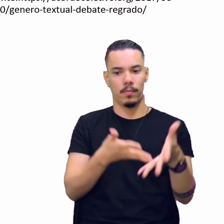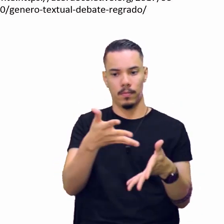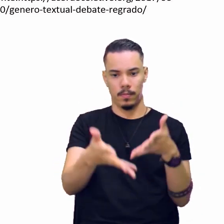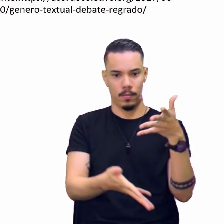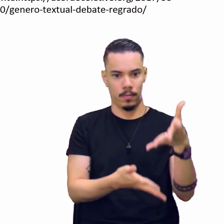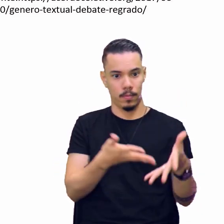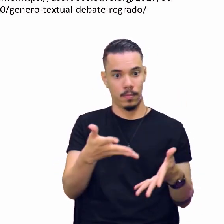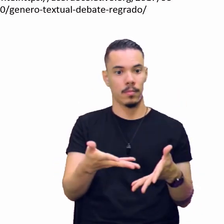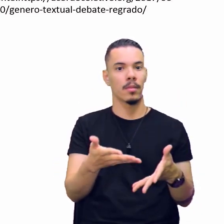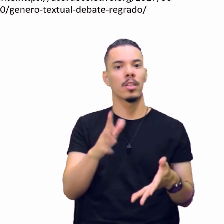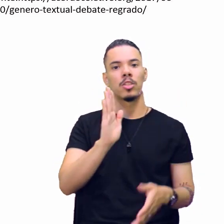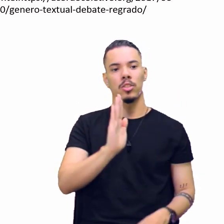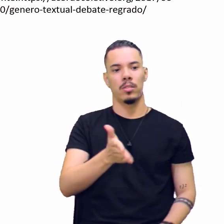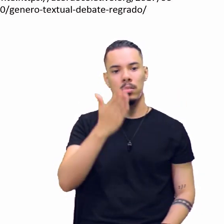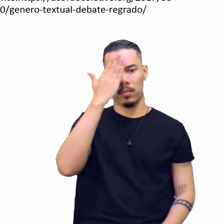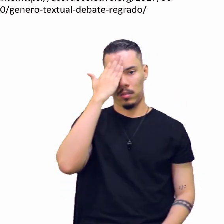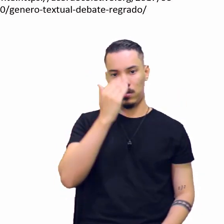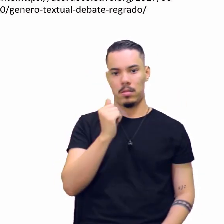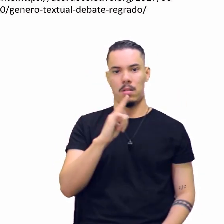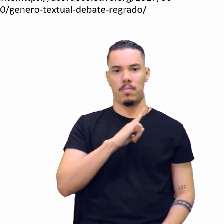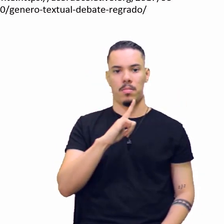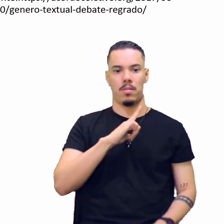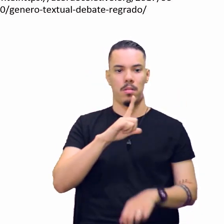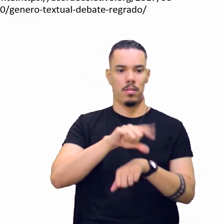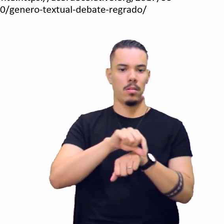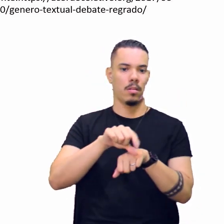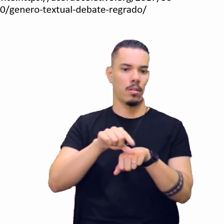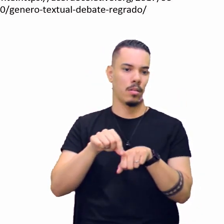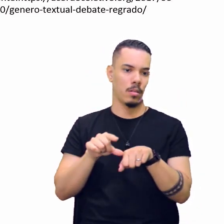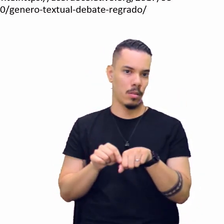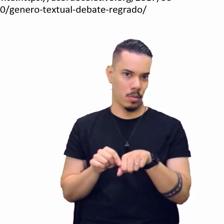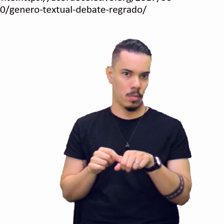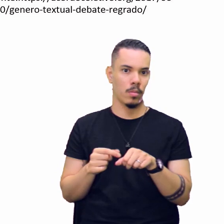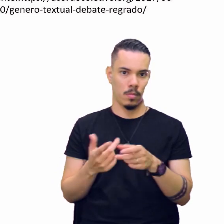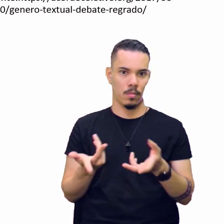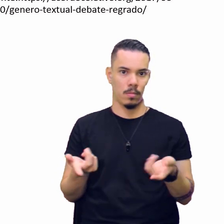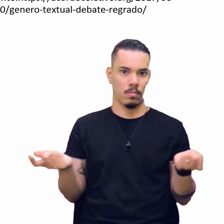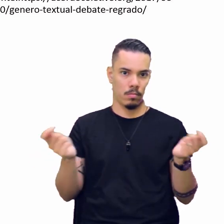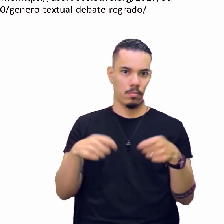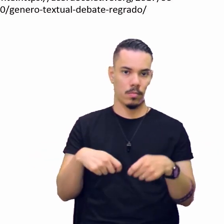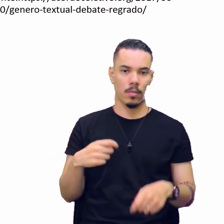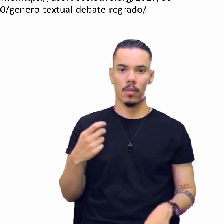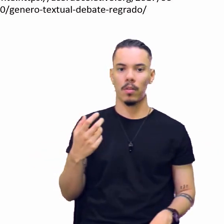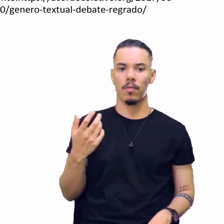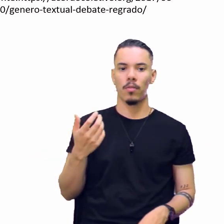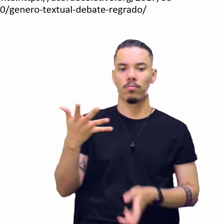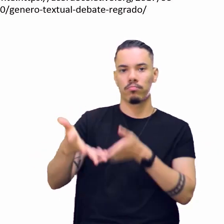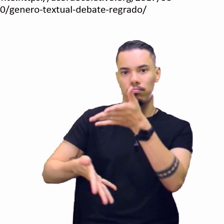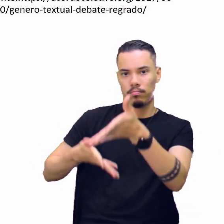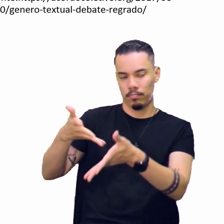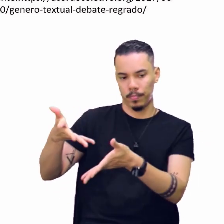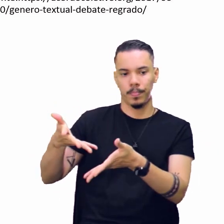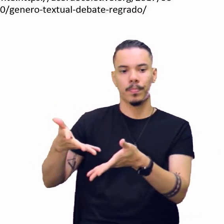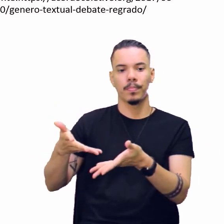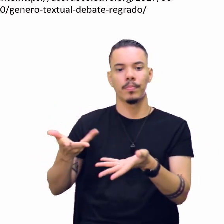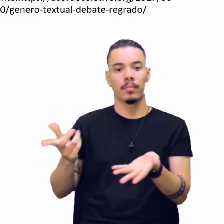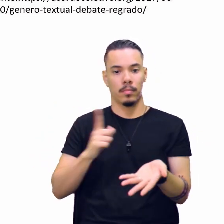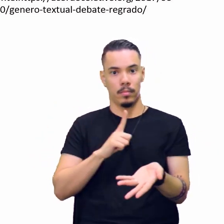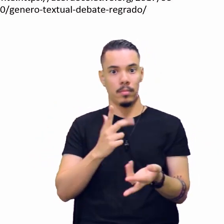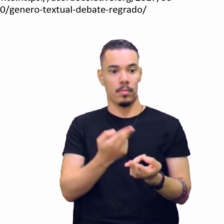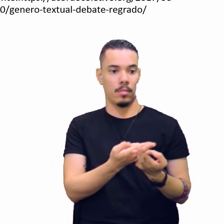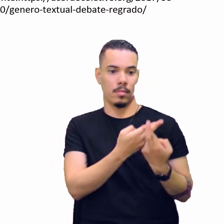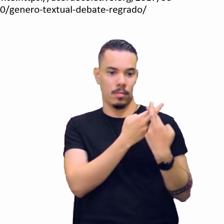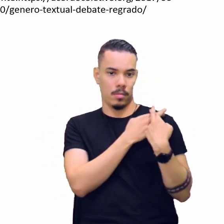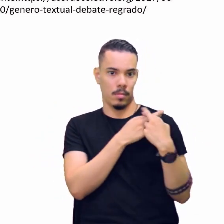usar bastante argumento, então a oralidade. Definida como a expressão da razão